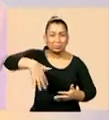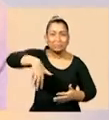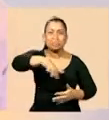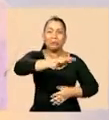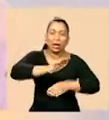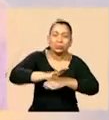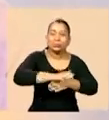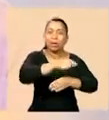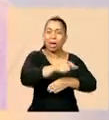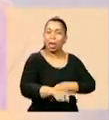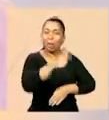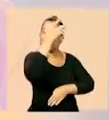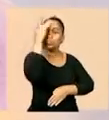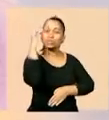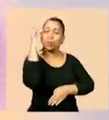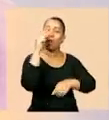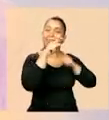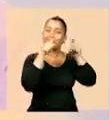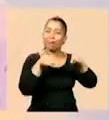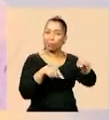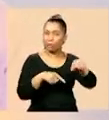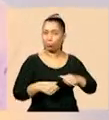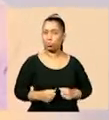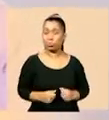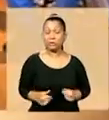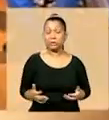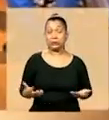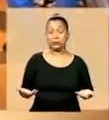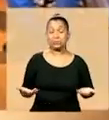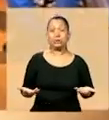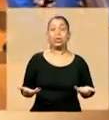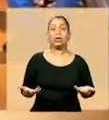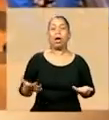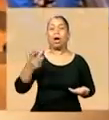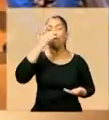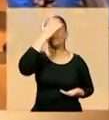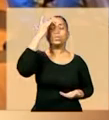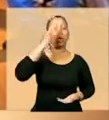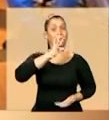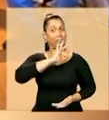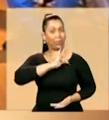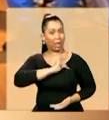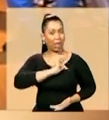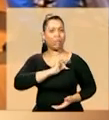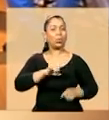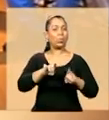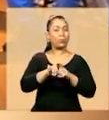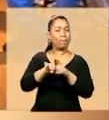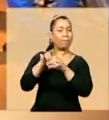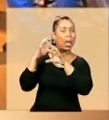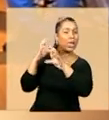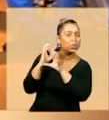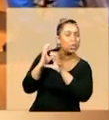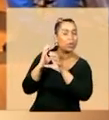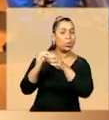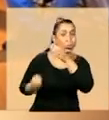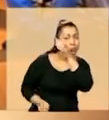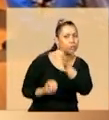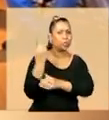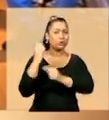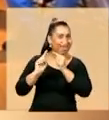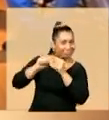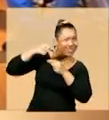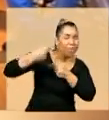beneficiando, de certa forma, o trabalhador vítima dos acidentes. Mas a figura de um técnico ou de um engenheiro em segurança surge muito